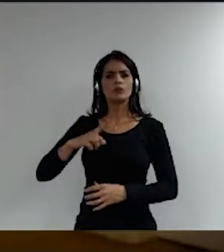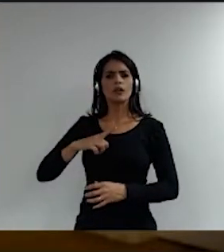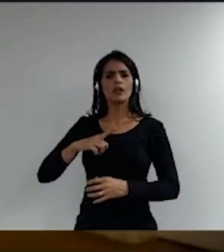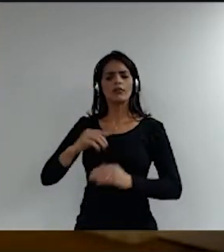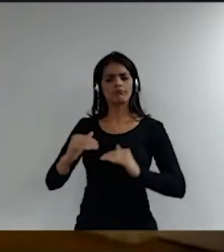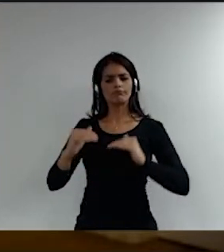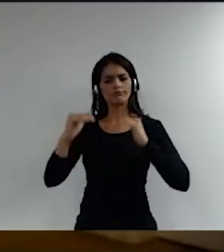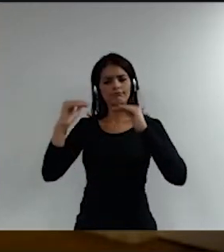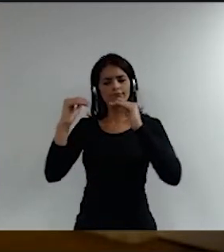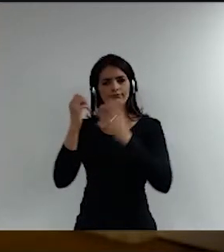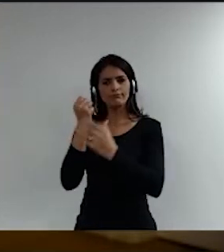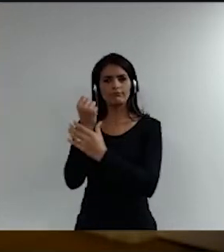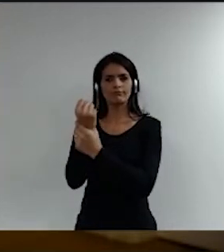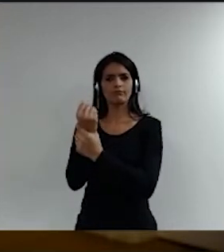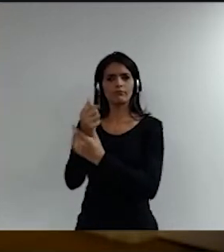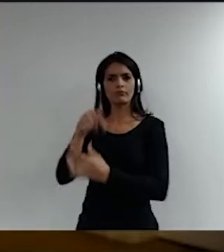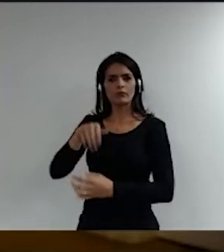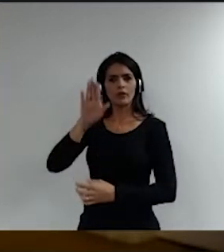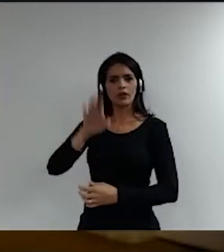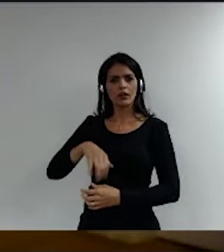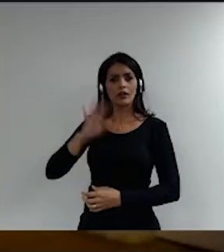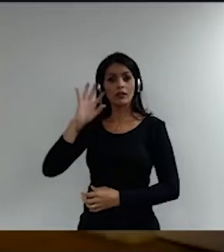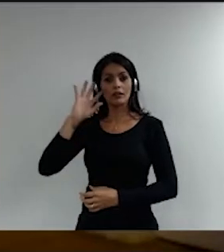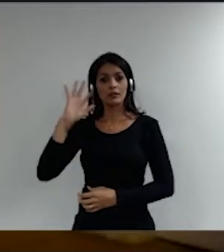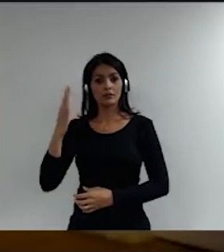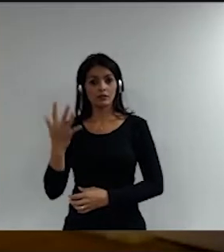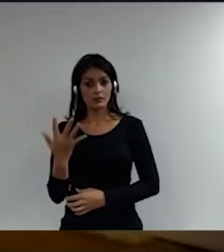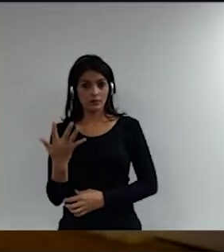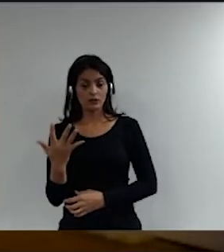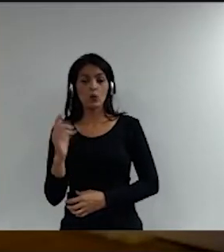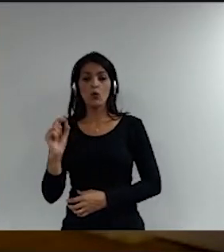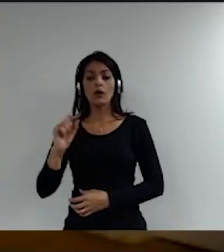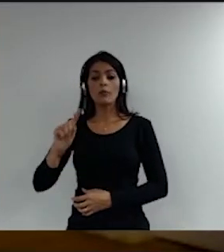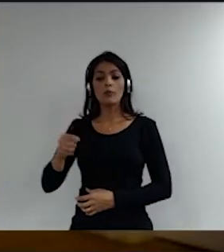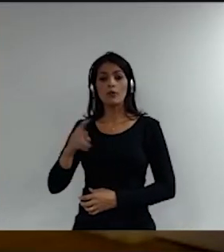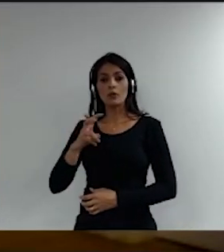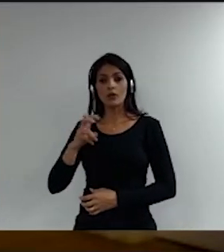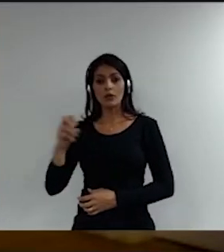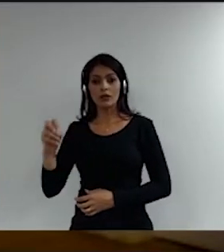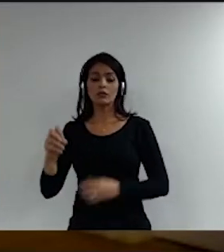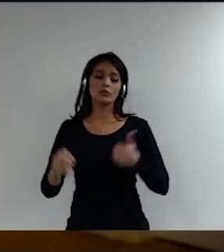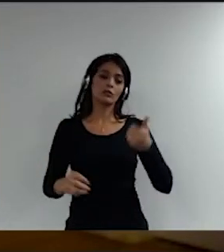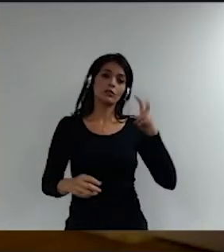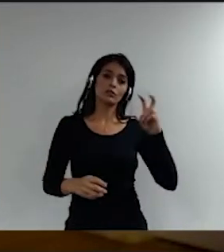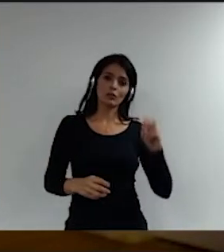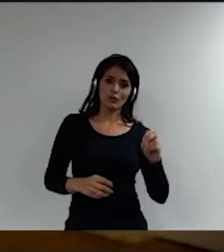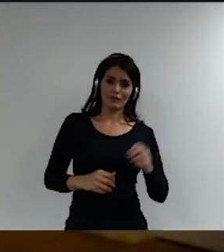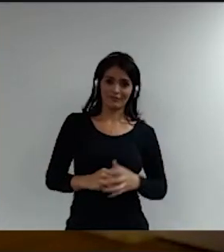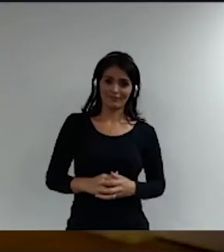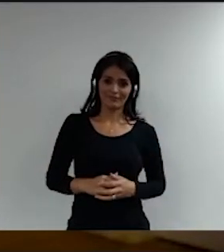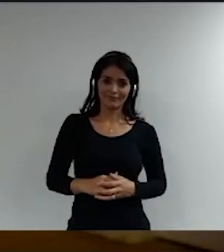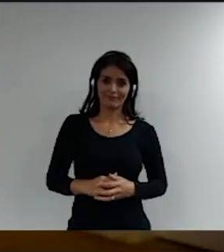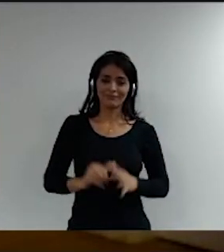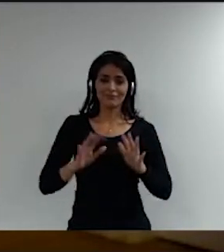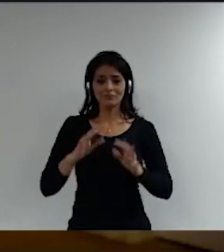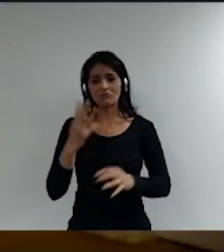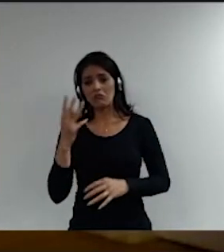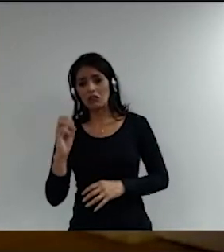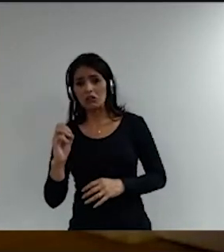segurança. Quem decide 1.500, na realidade, decide ser 50, 30,